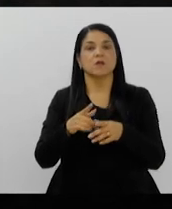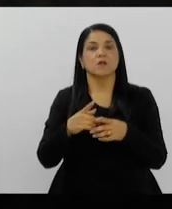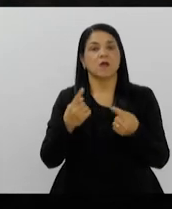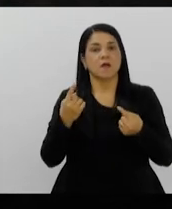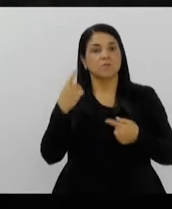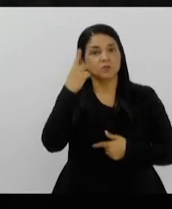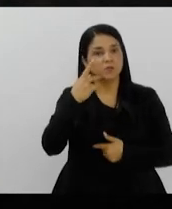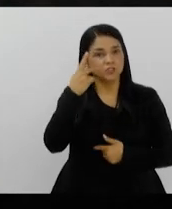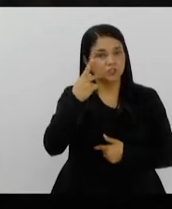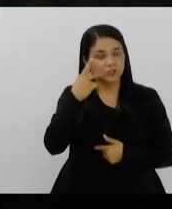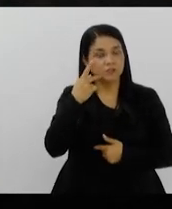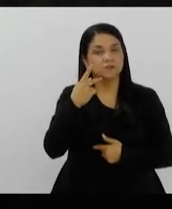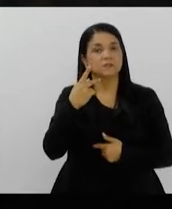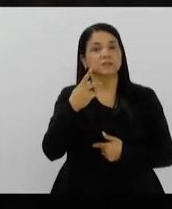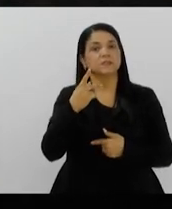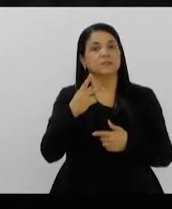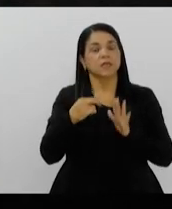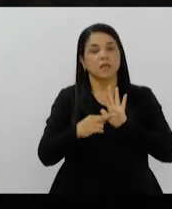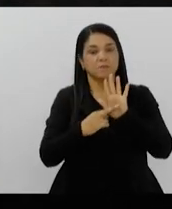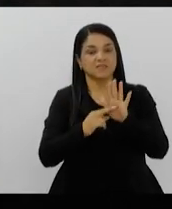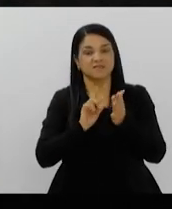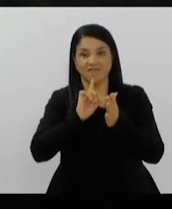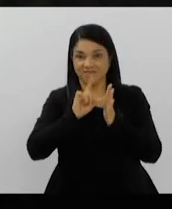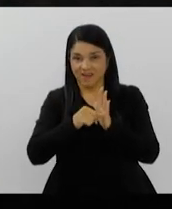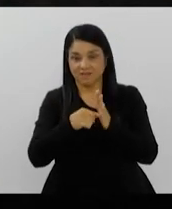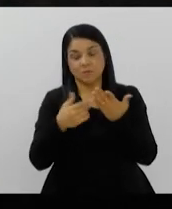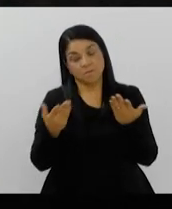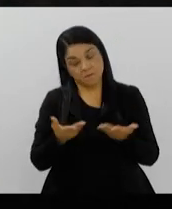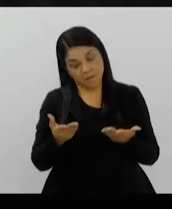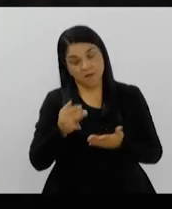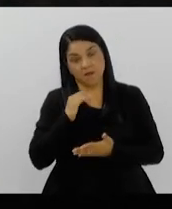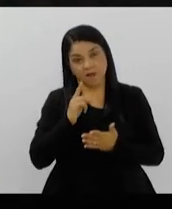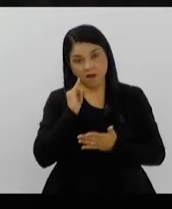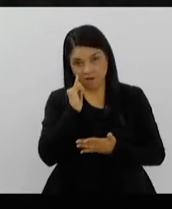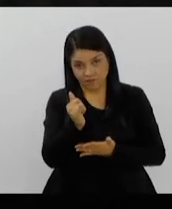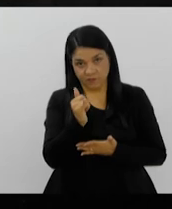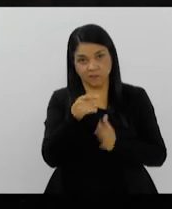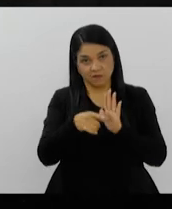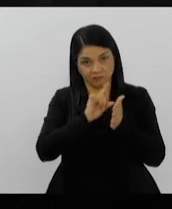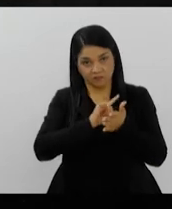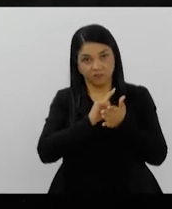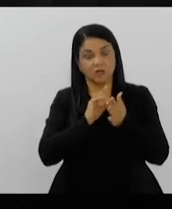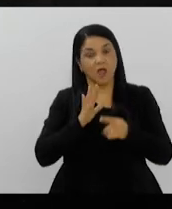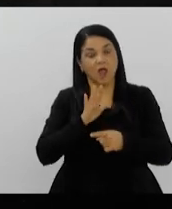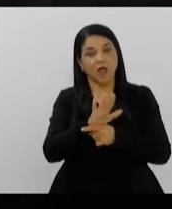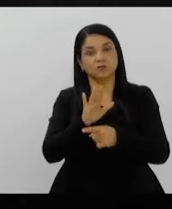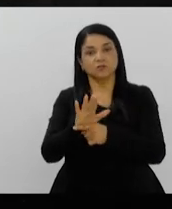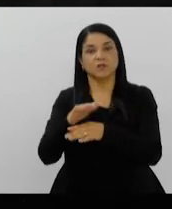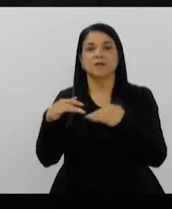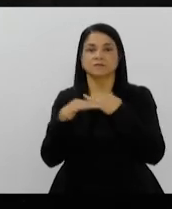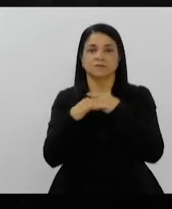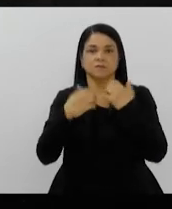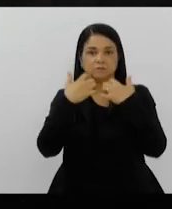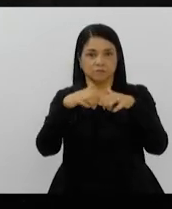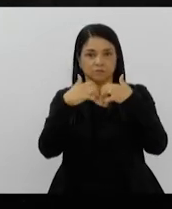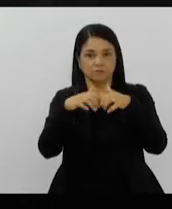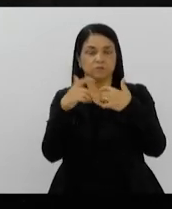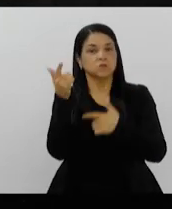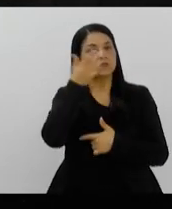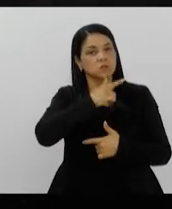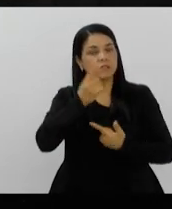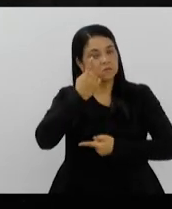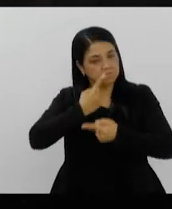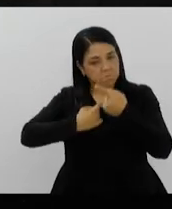que representam um atraso, mas, como eu disse, que agora a gente vai ajudar ainda mais a cidade para ver se a gente